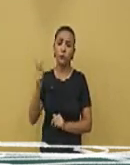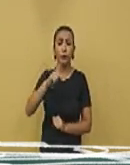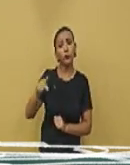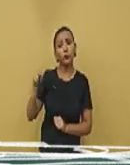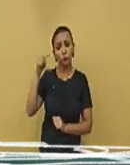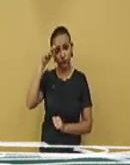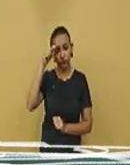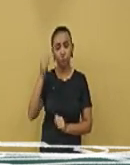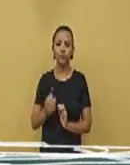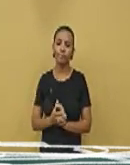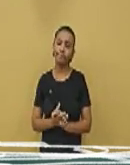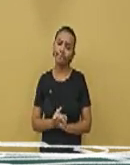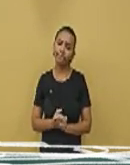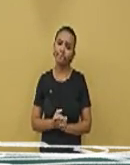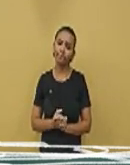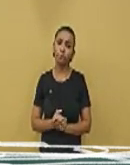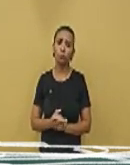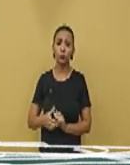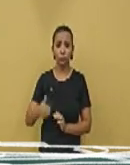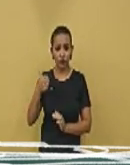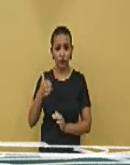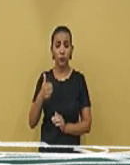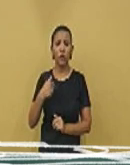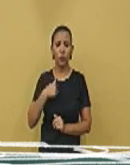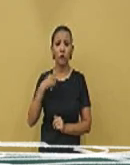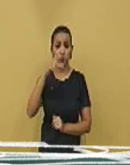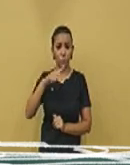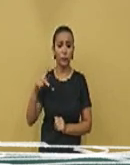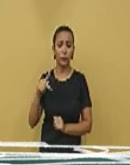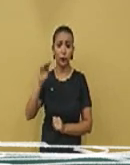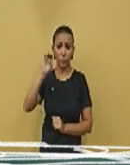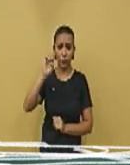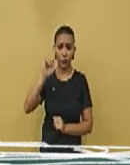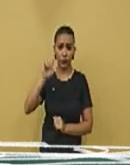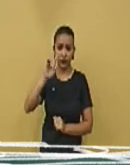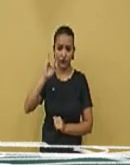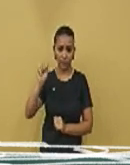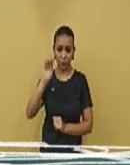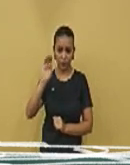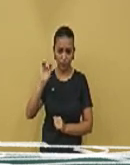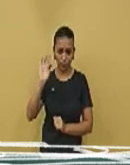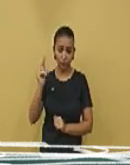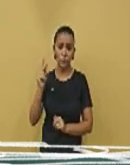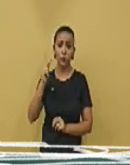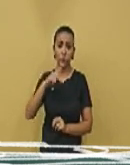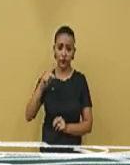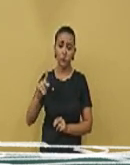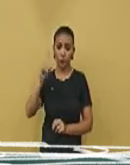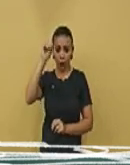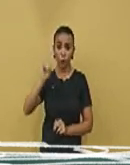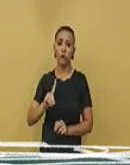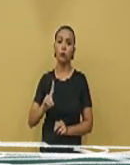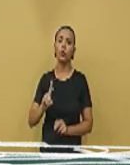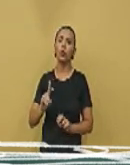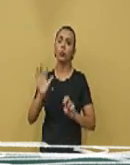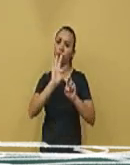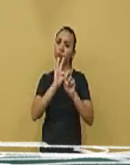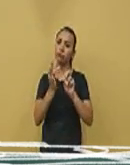Professor, primeiramente, sou Elizabeth, professora da EAD, atual diretora da